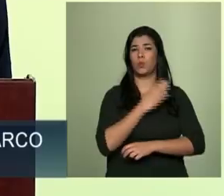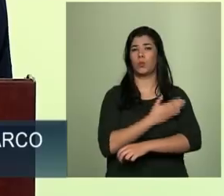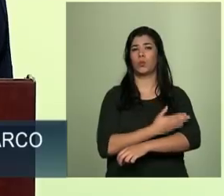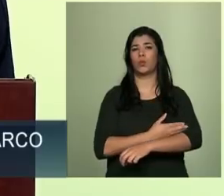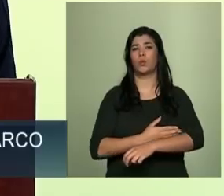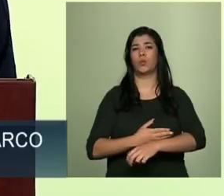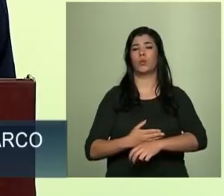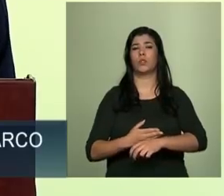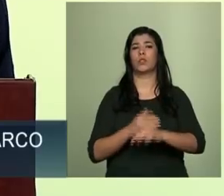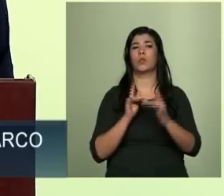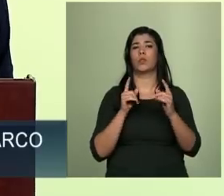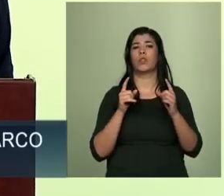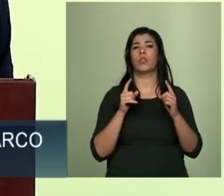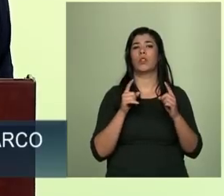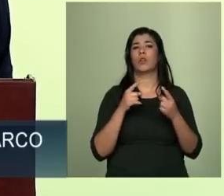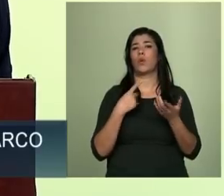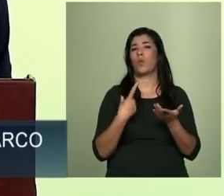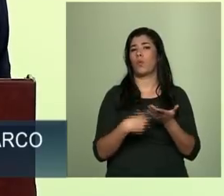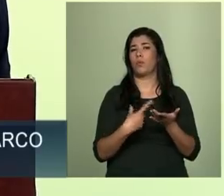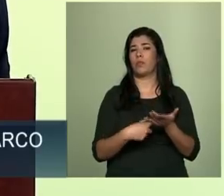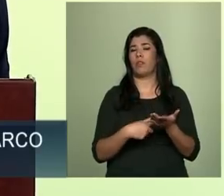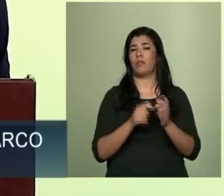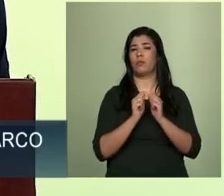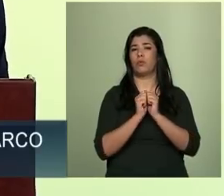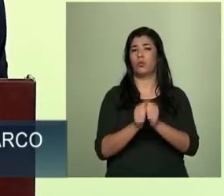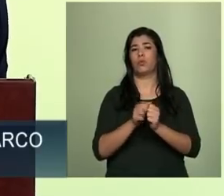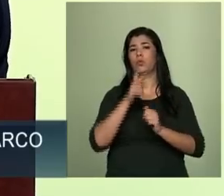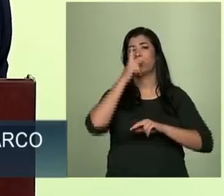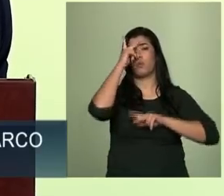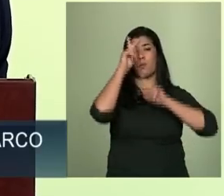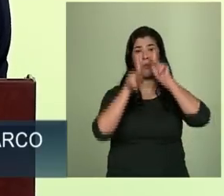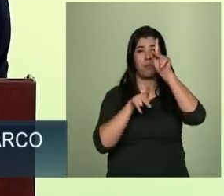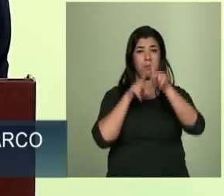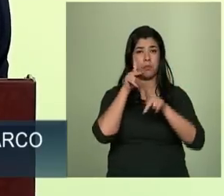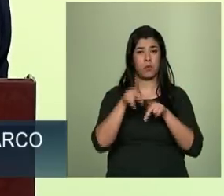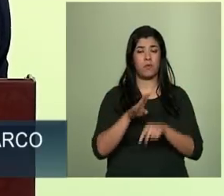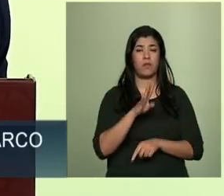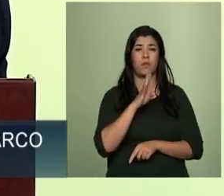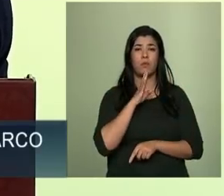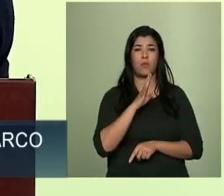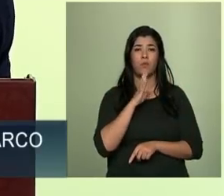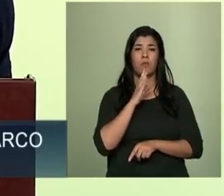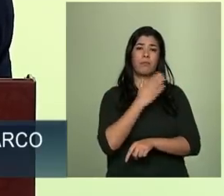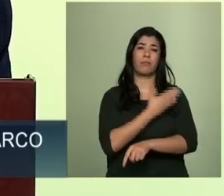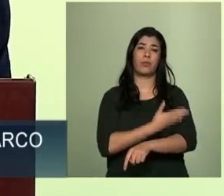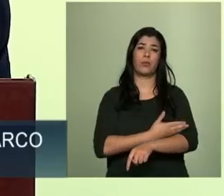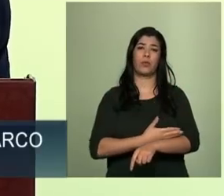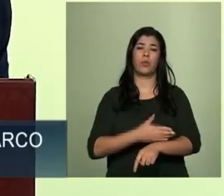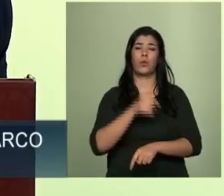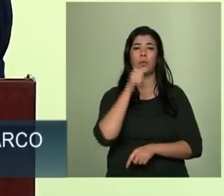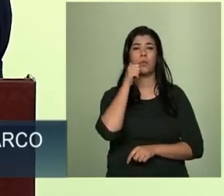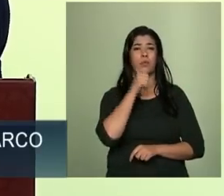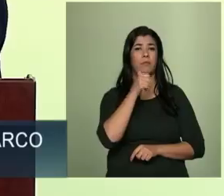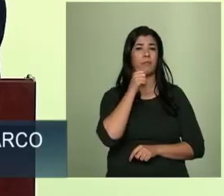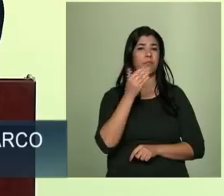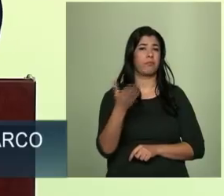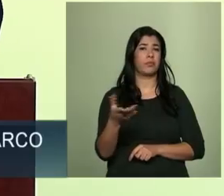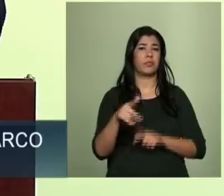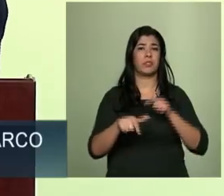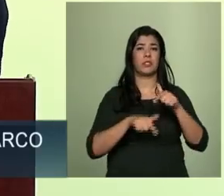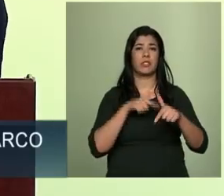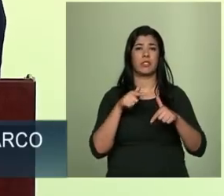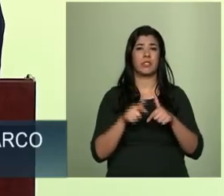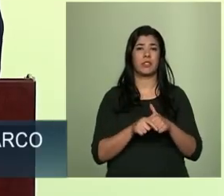associado àquilo que as nossas populações, nossos povos têm de conhecimento tradicional, daquela senhora quebradeira de